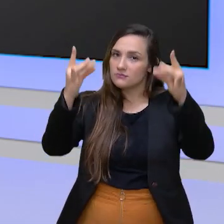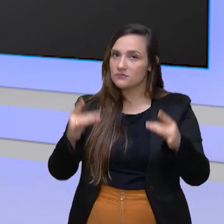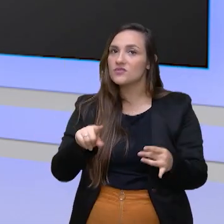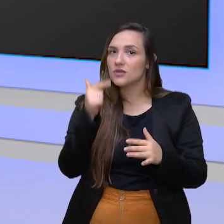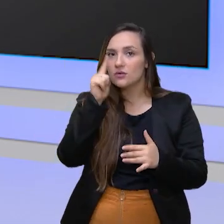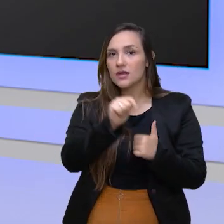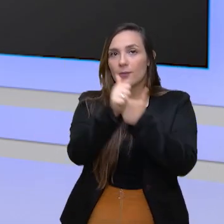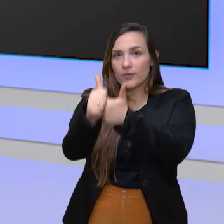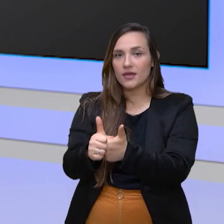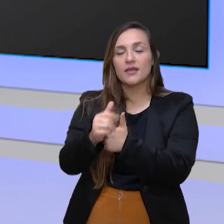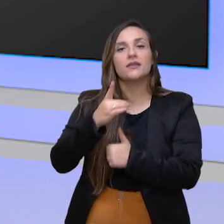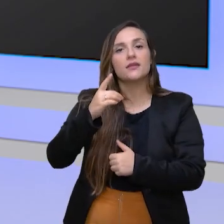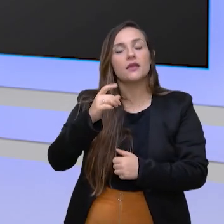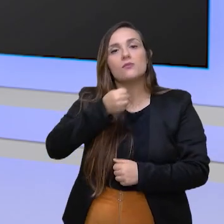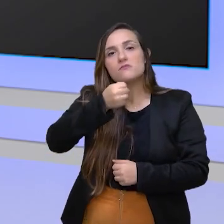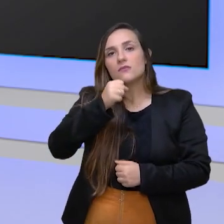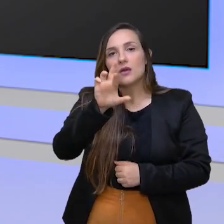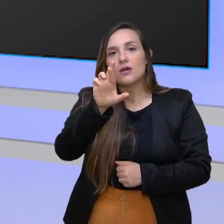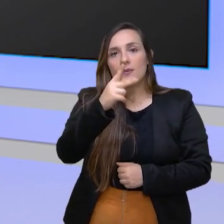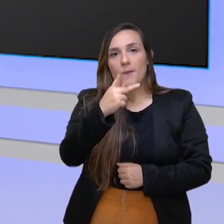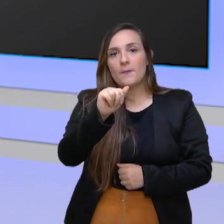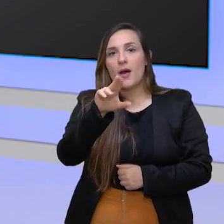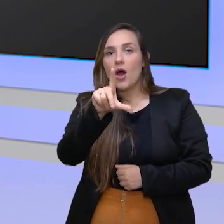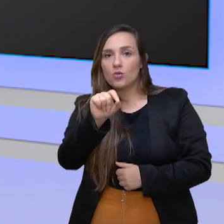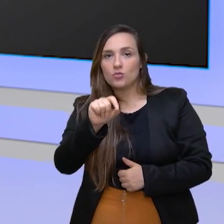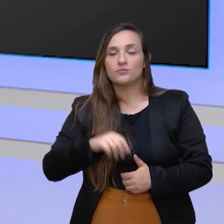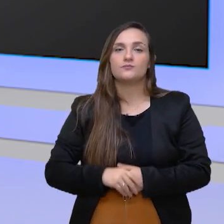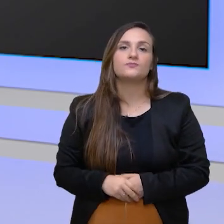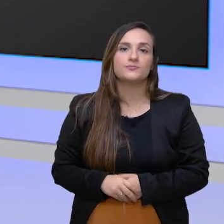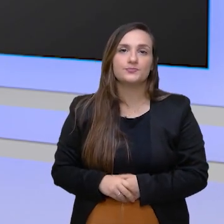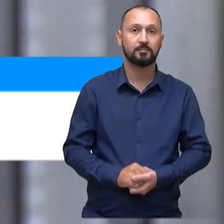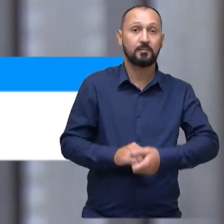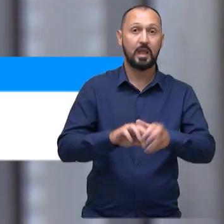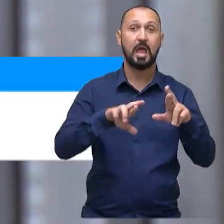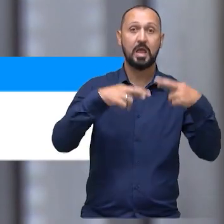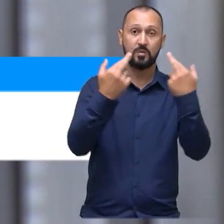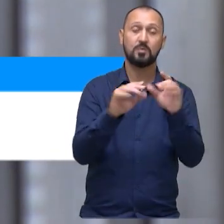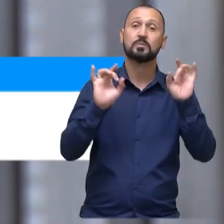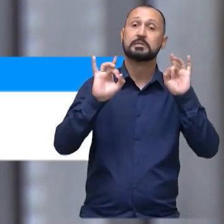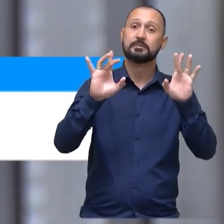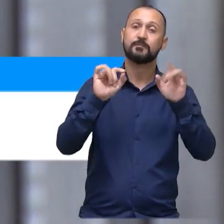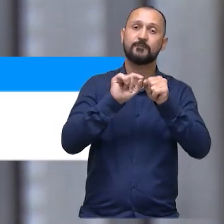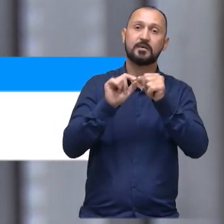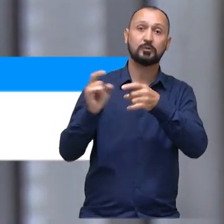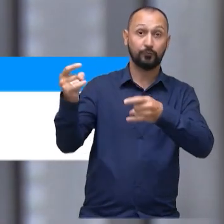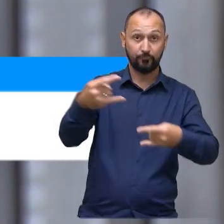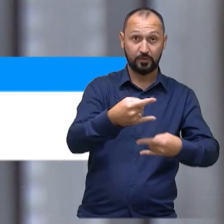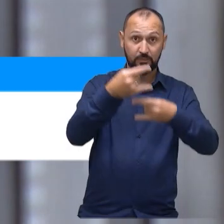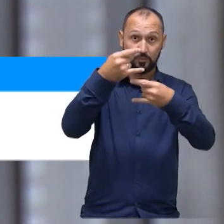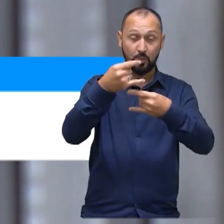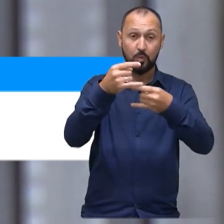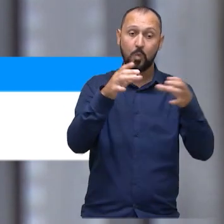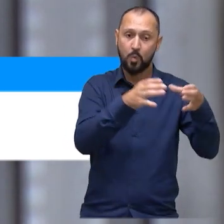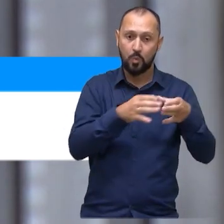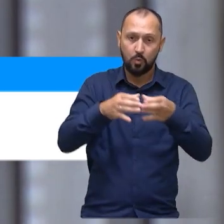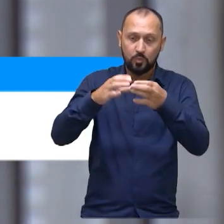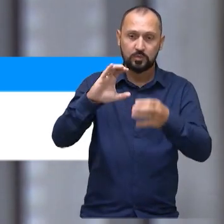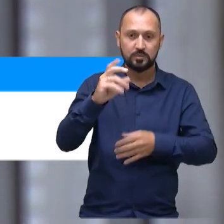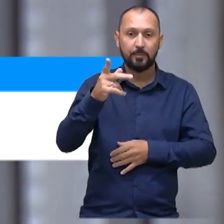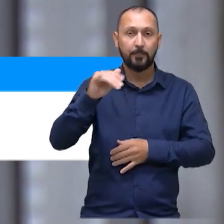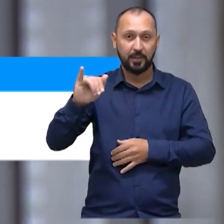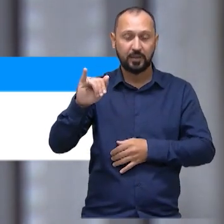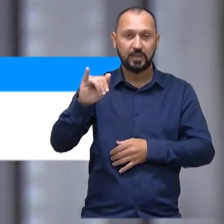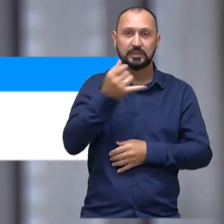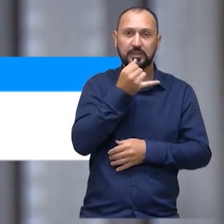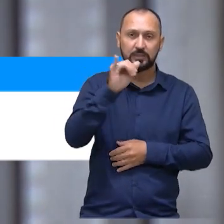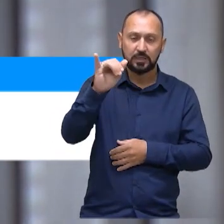suspenderam as atividades. Mais detalhes com o repórter Paulo Radamés. Durante sessão ordinária realizada de forma virtual, os membros da